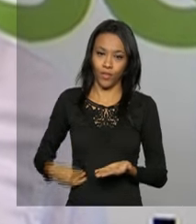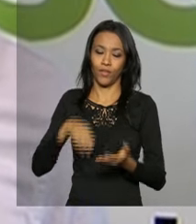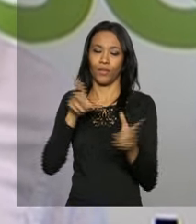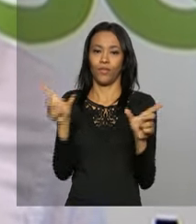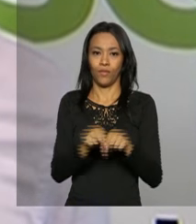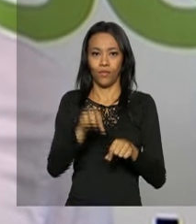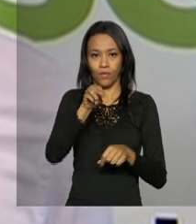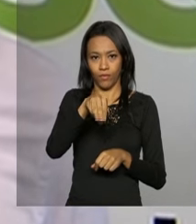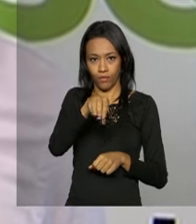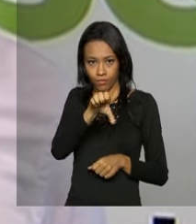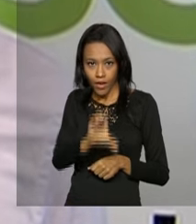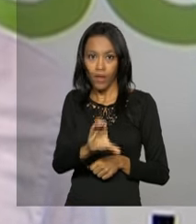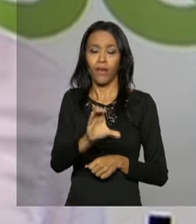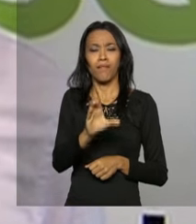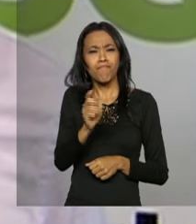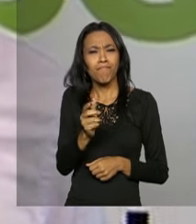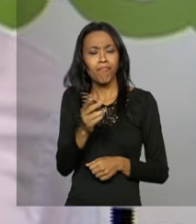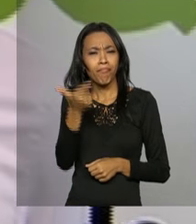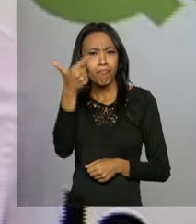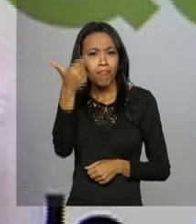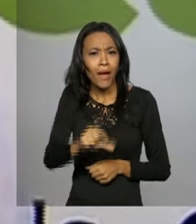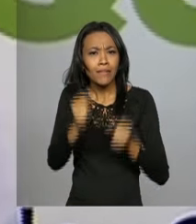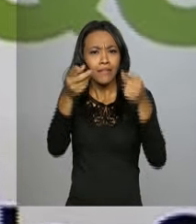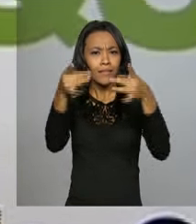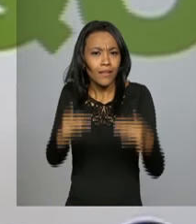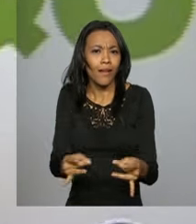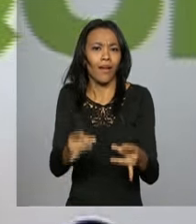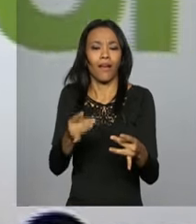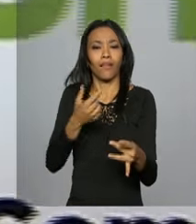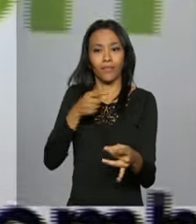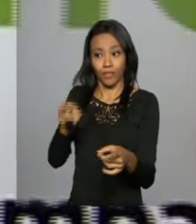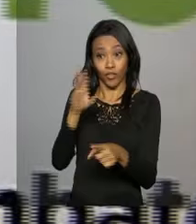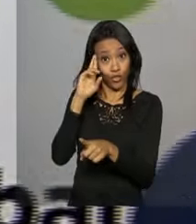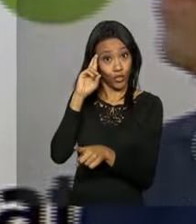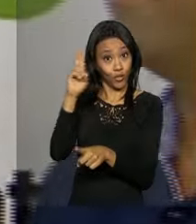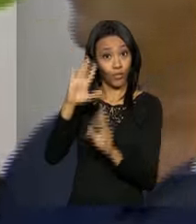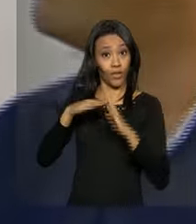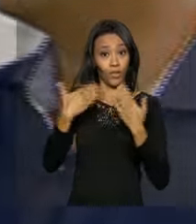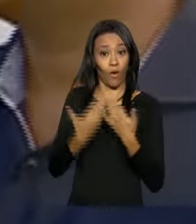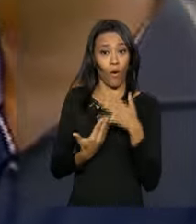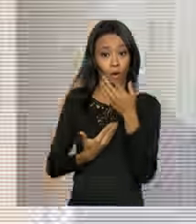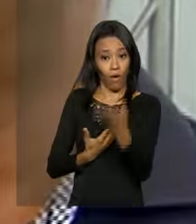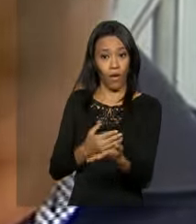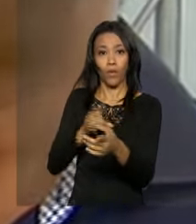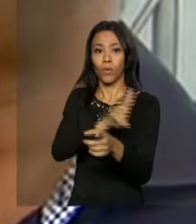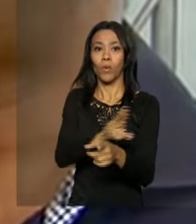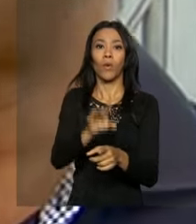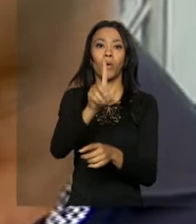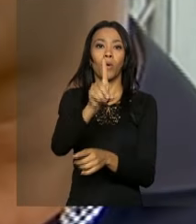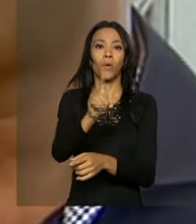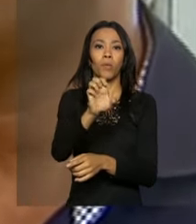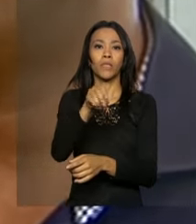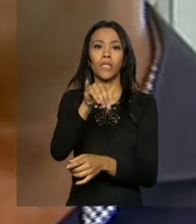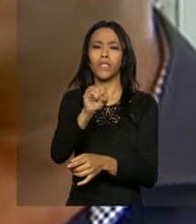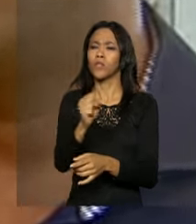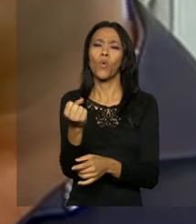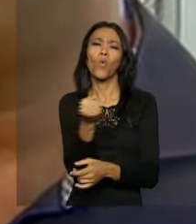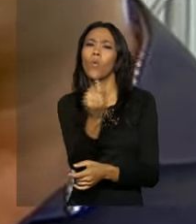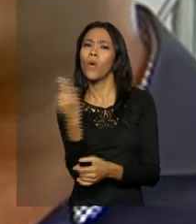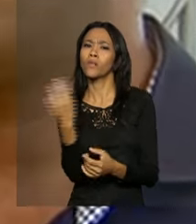Aloysio Mercadante. Para dar mais detalhes sobre o evento, eu converso agora com o diretor do colégio, Denis Cavalcante. Quantos alunos são esperados